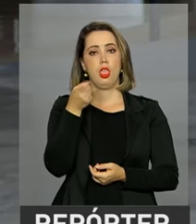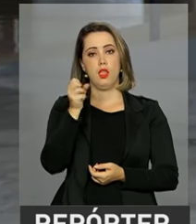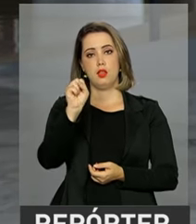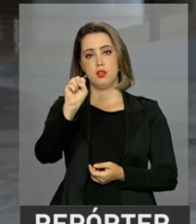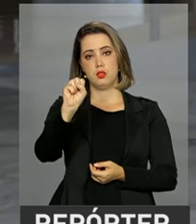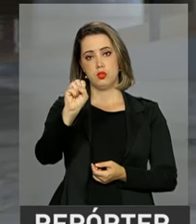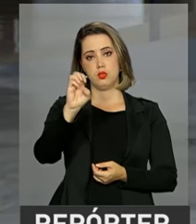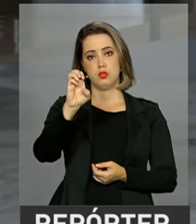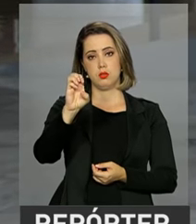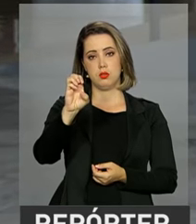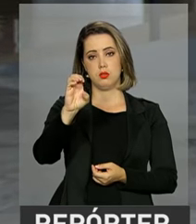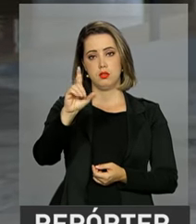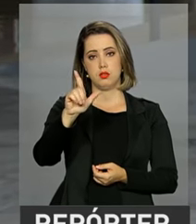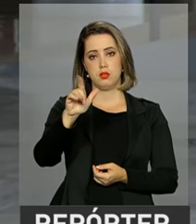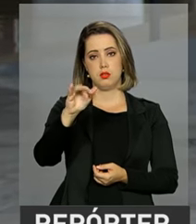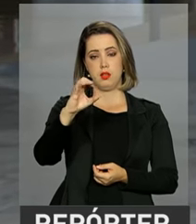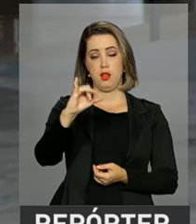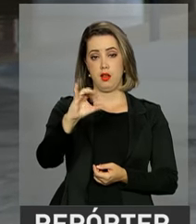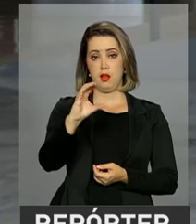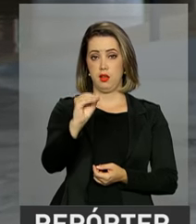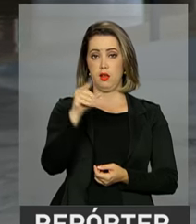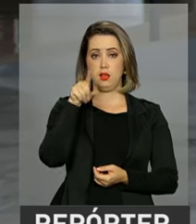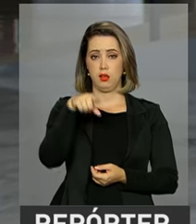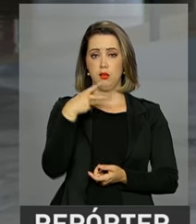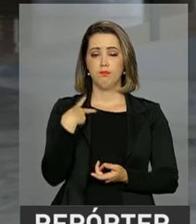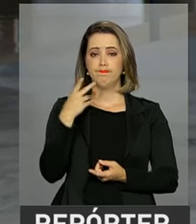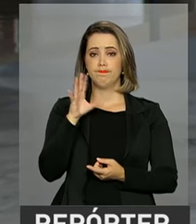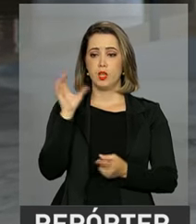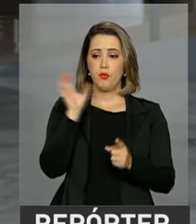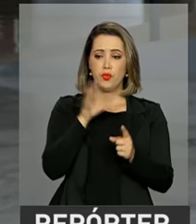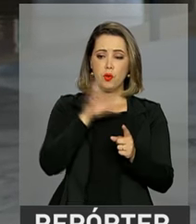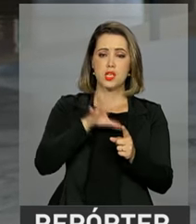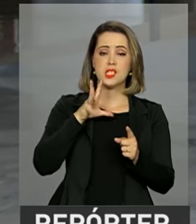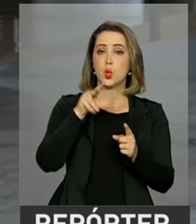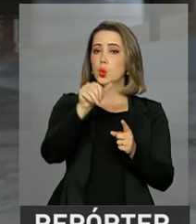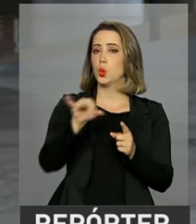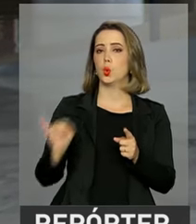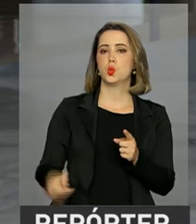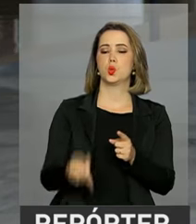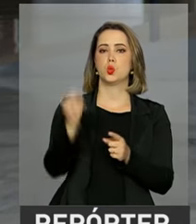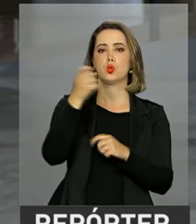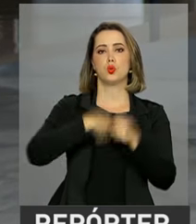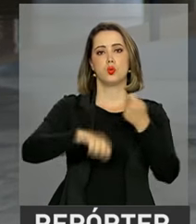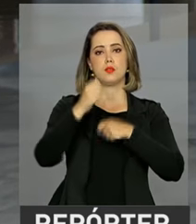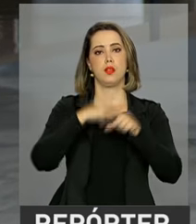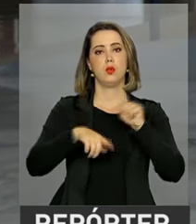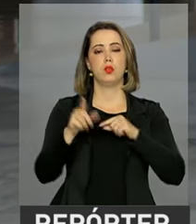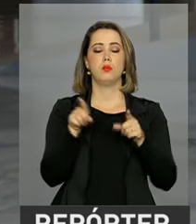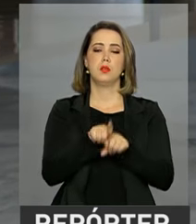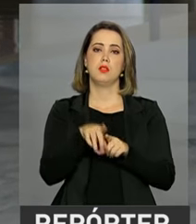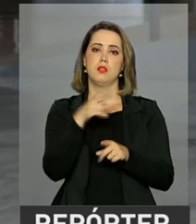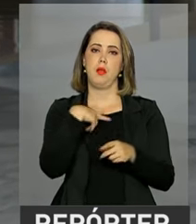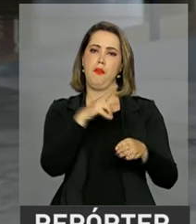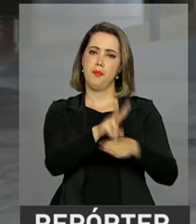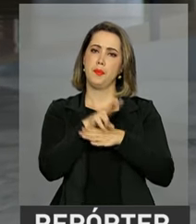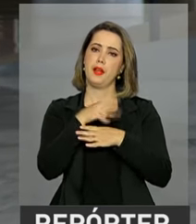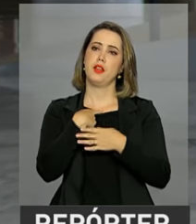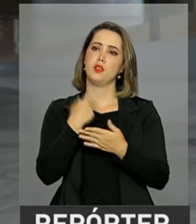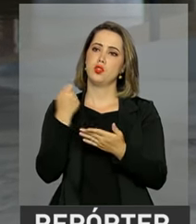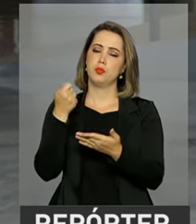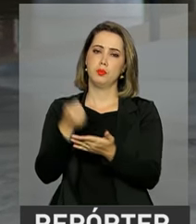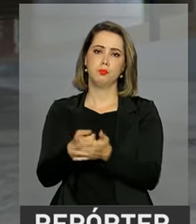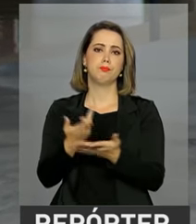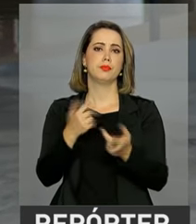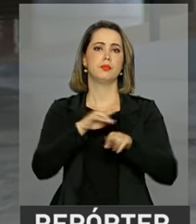de todos os tipos de juros cobrados na economia brasileira como financiamentos empréstimos na concessão